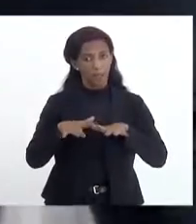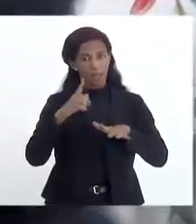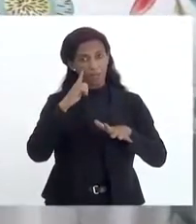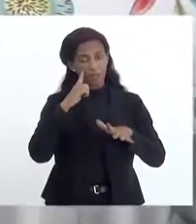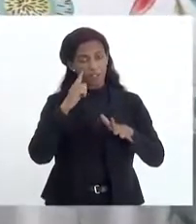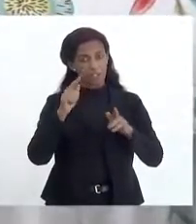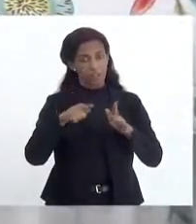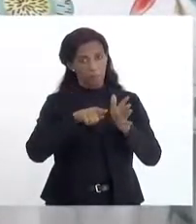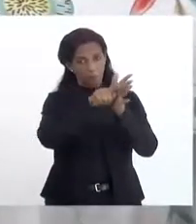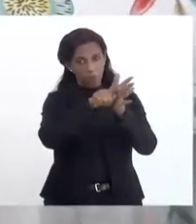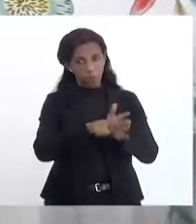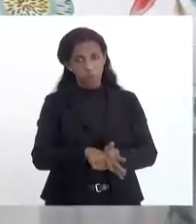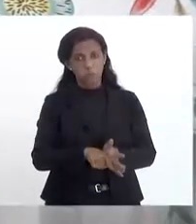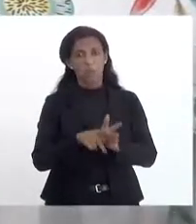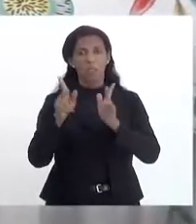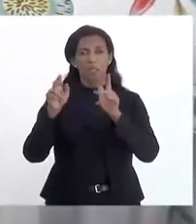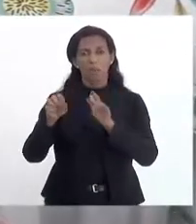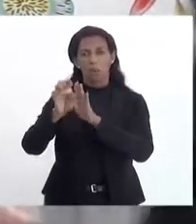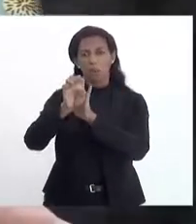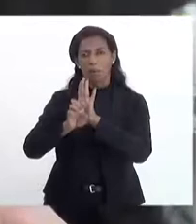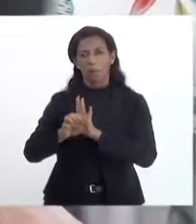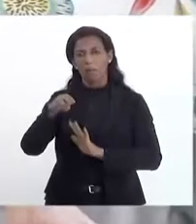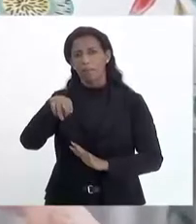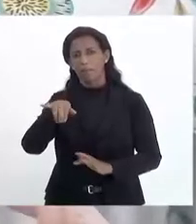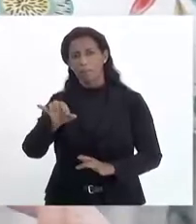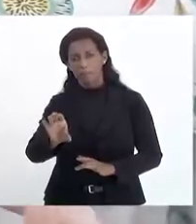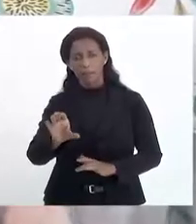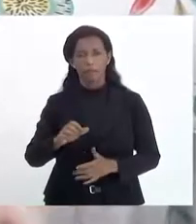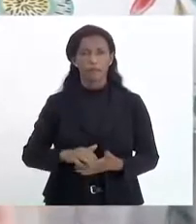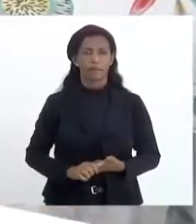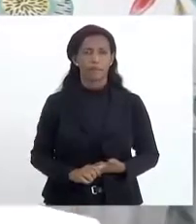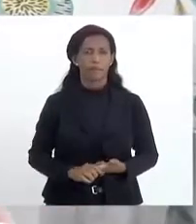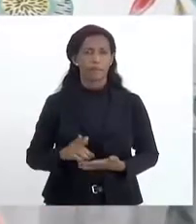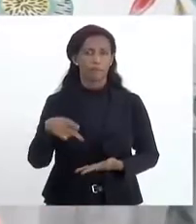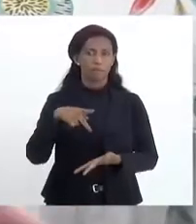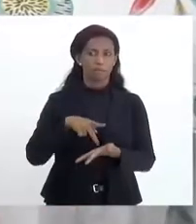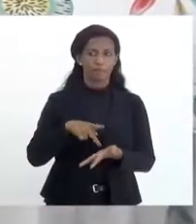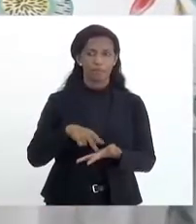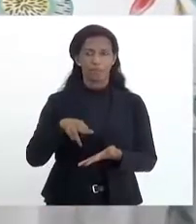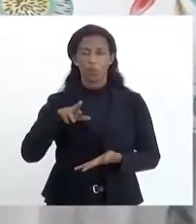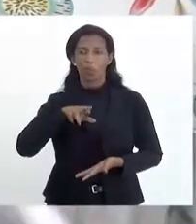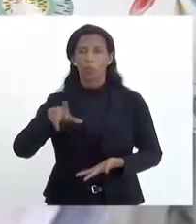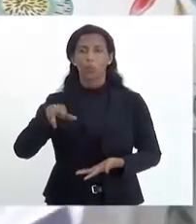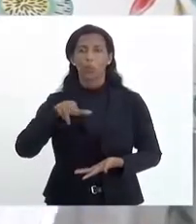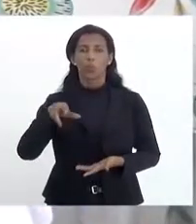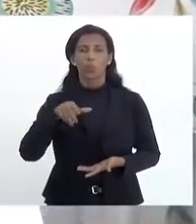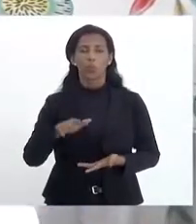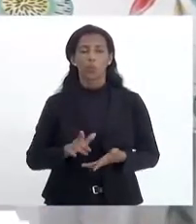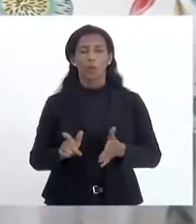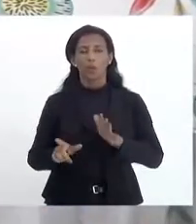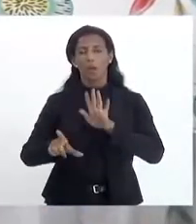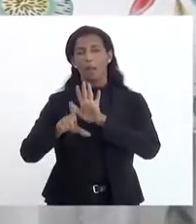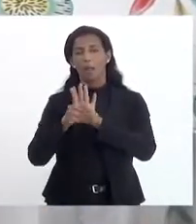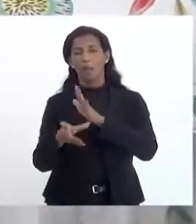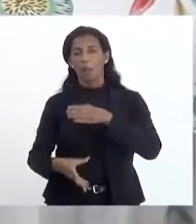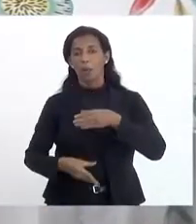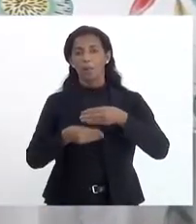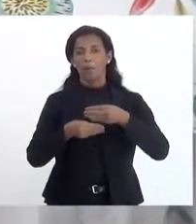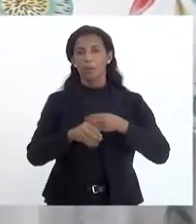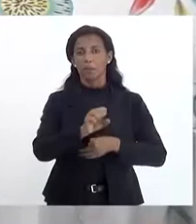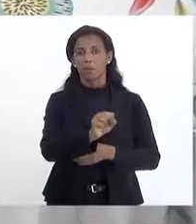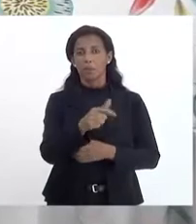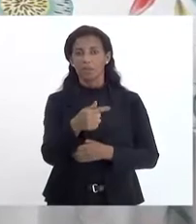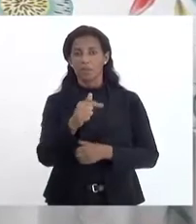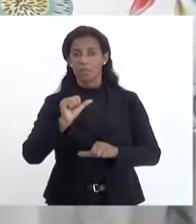faço também em relação à emenda do deputado Mink, que, na verdade, não é a Lei Complementar 87